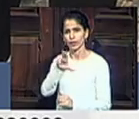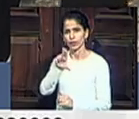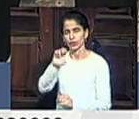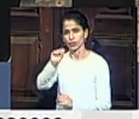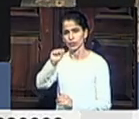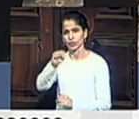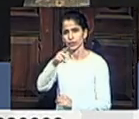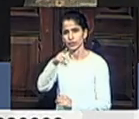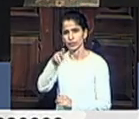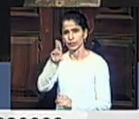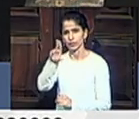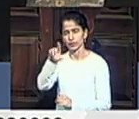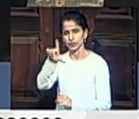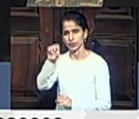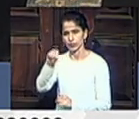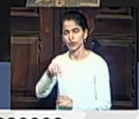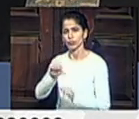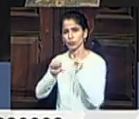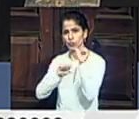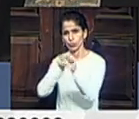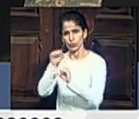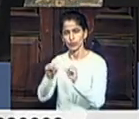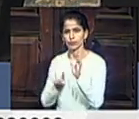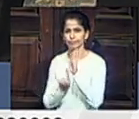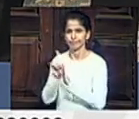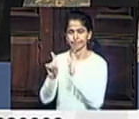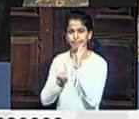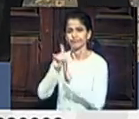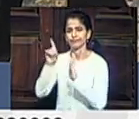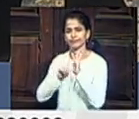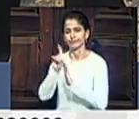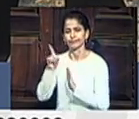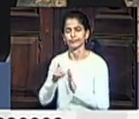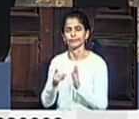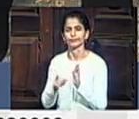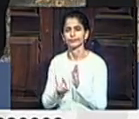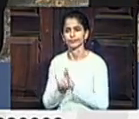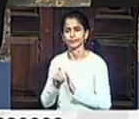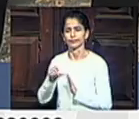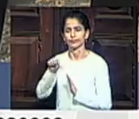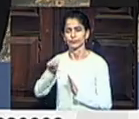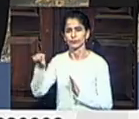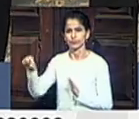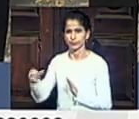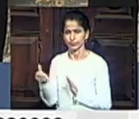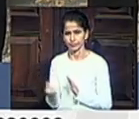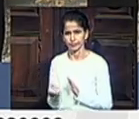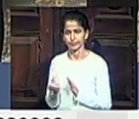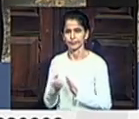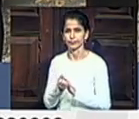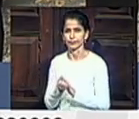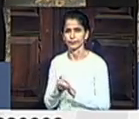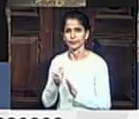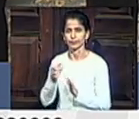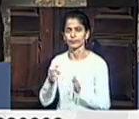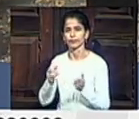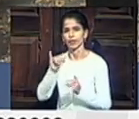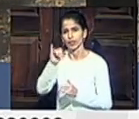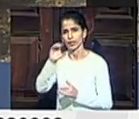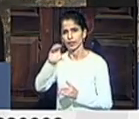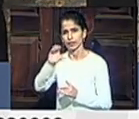as mudanças de alíquota na Lei 2.657 de 1996, a Lei do